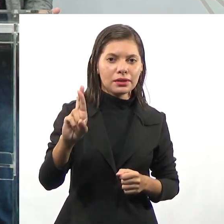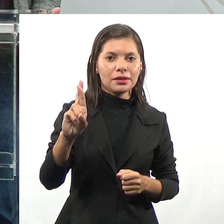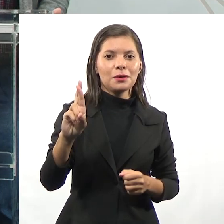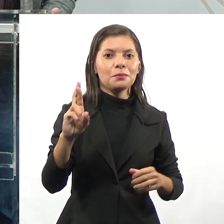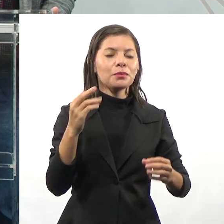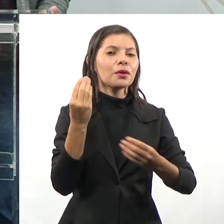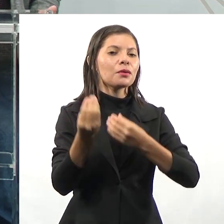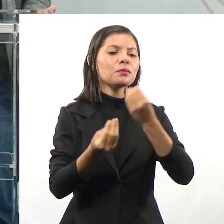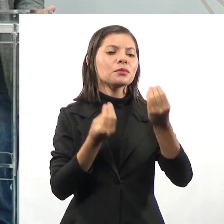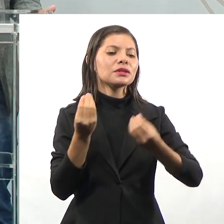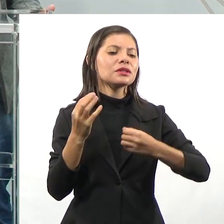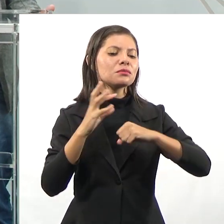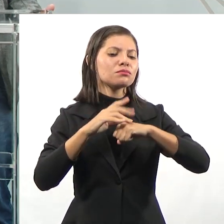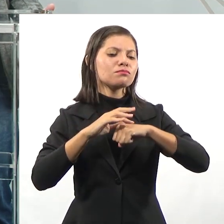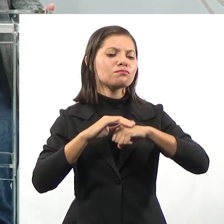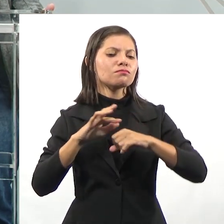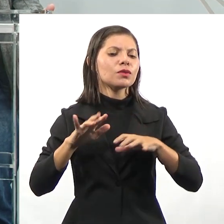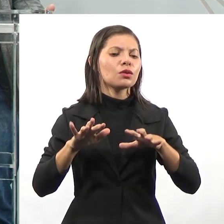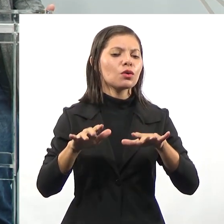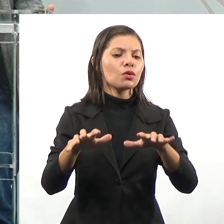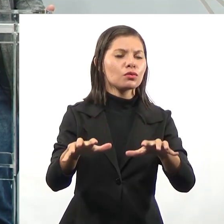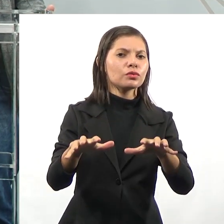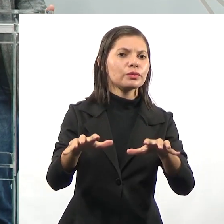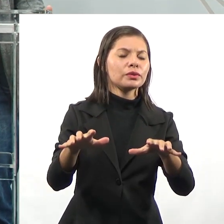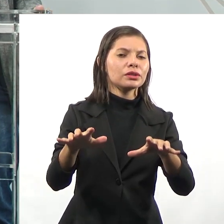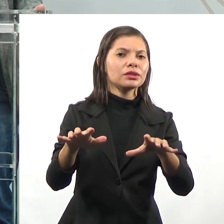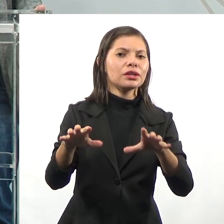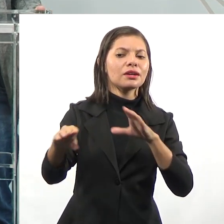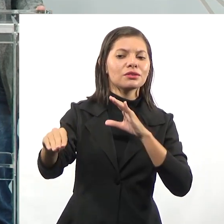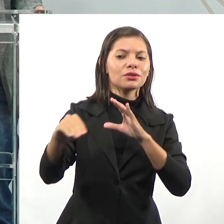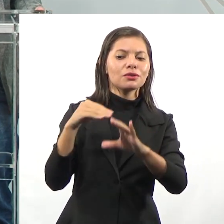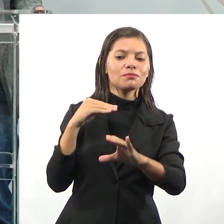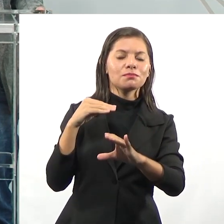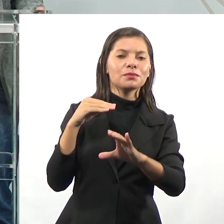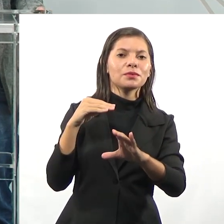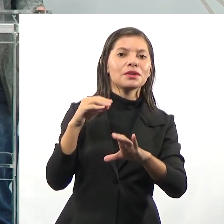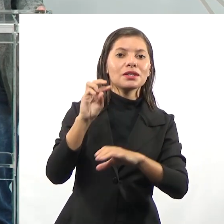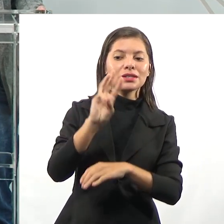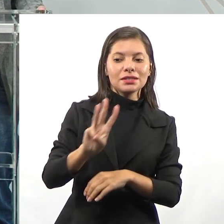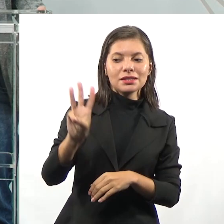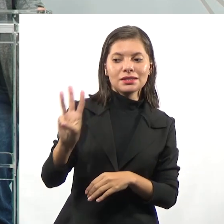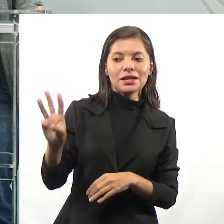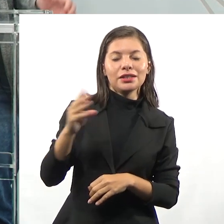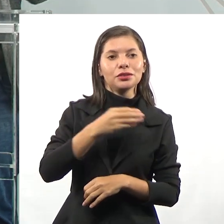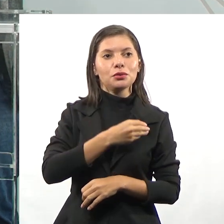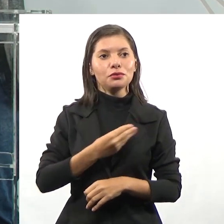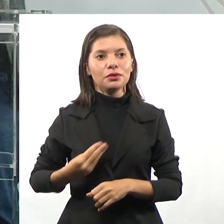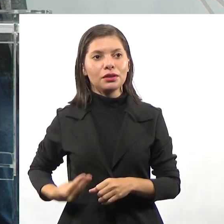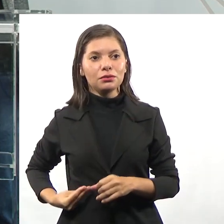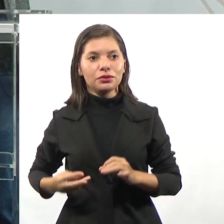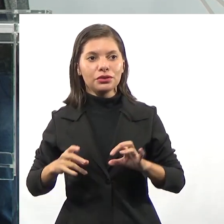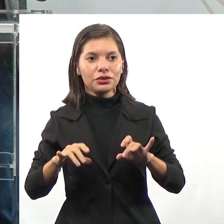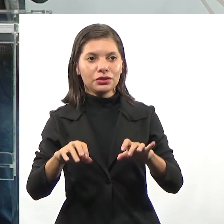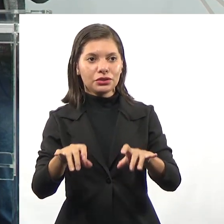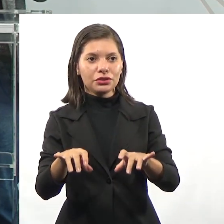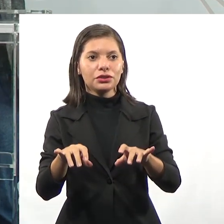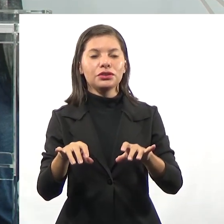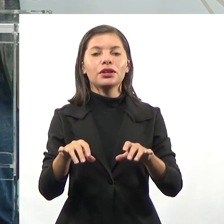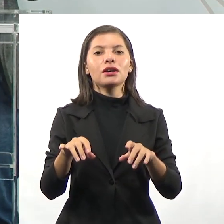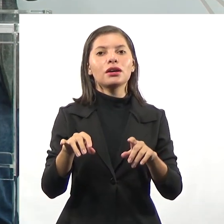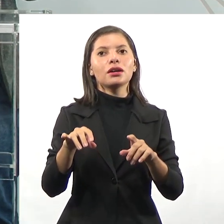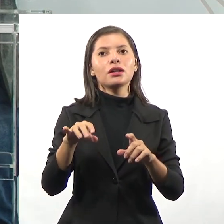Então se eu quero pesquisar, por exemplo, Covid, mas eu quero só retornos de sites governamentais. Então eu digito